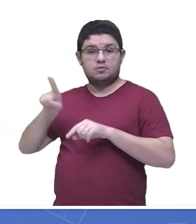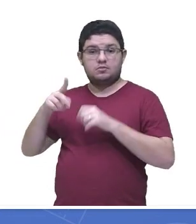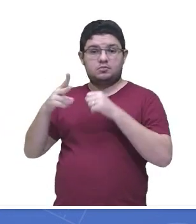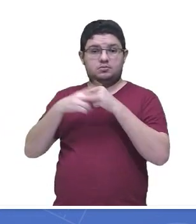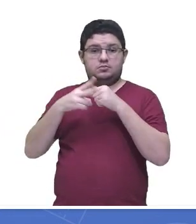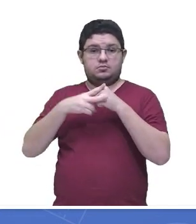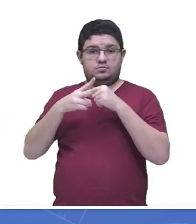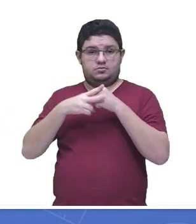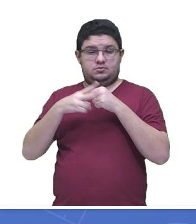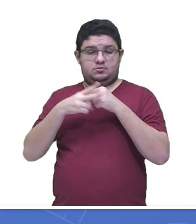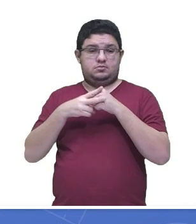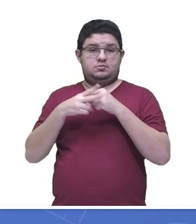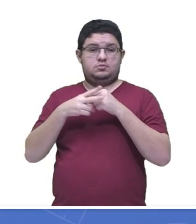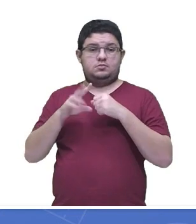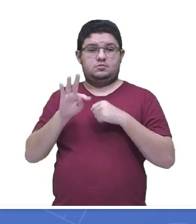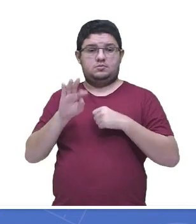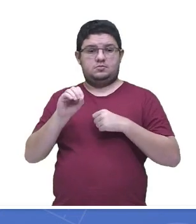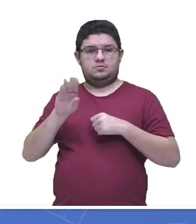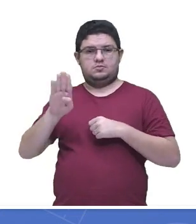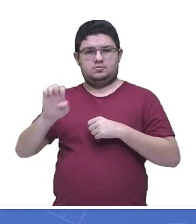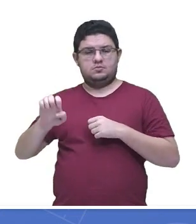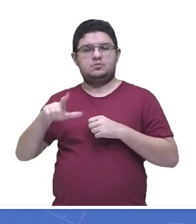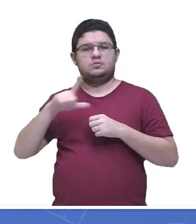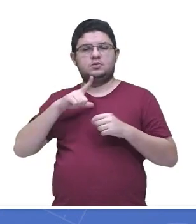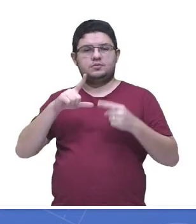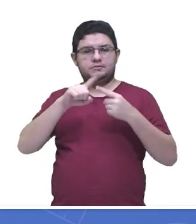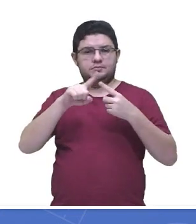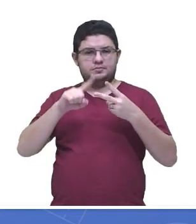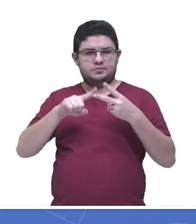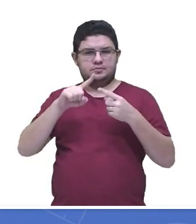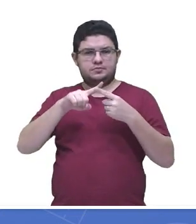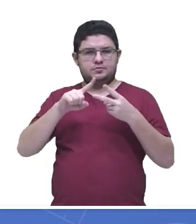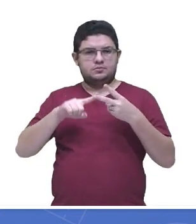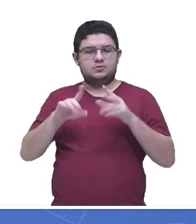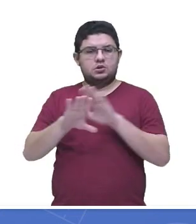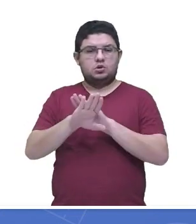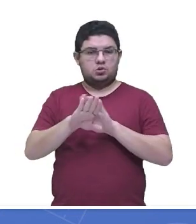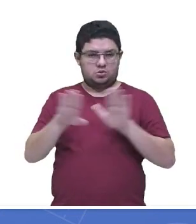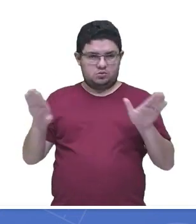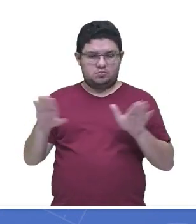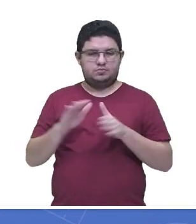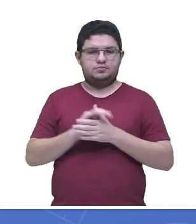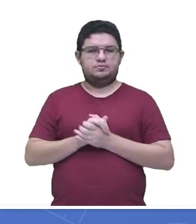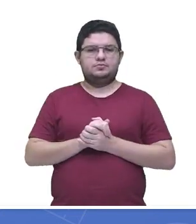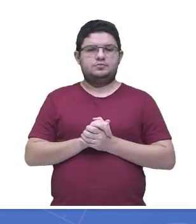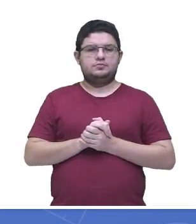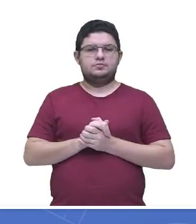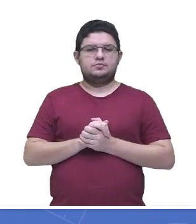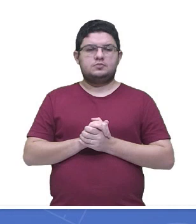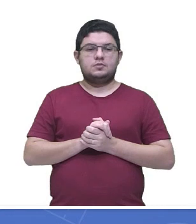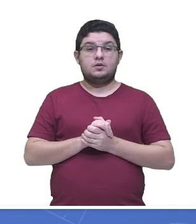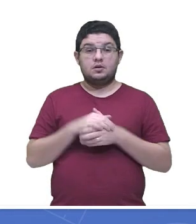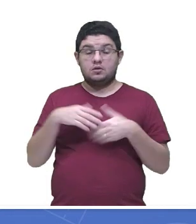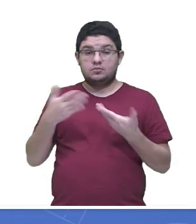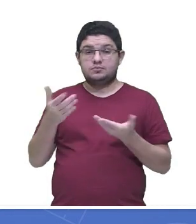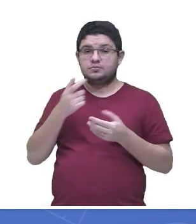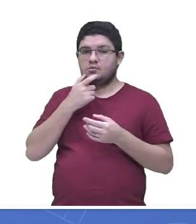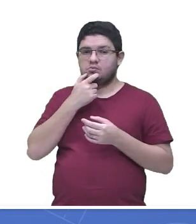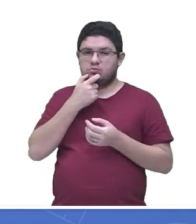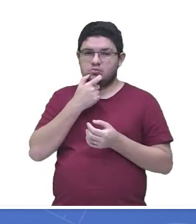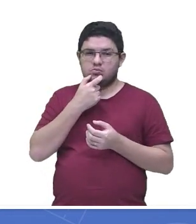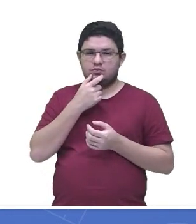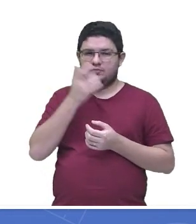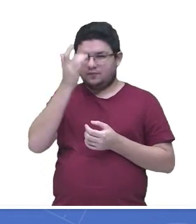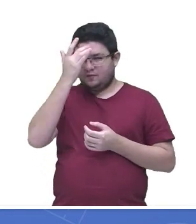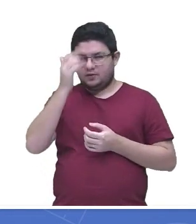flexionei ele de duas maneiras apenas, só isso, tá? Então é bem mais fácil que na língua portuguesa assim. Vejam que